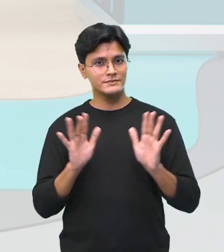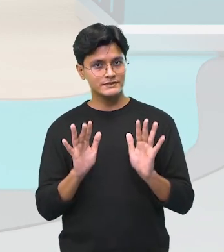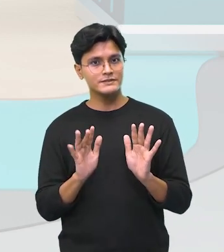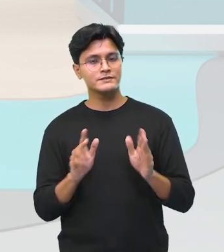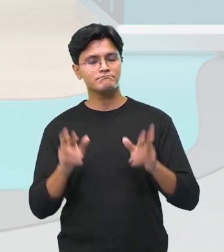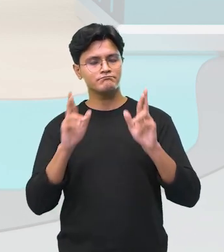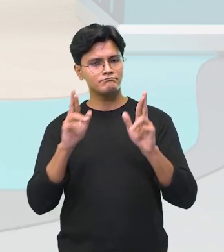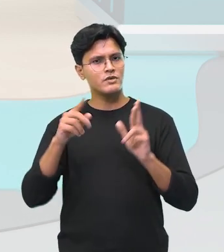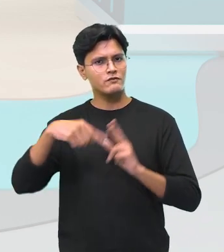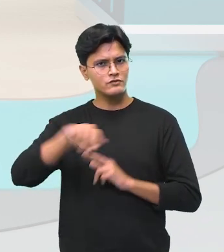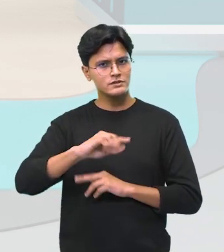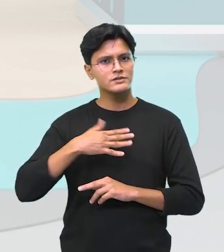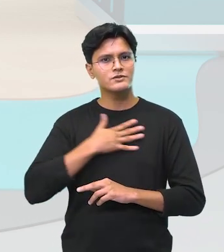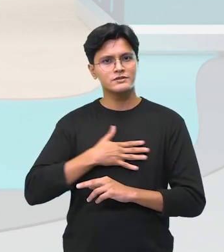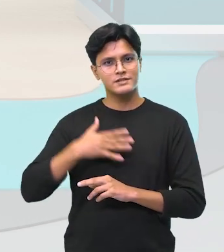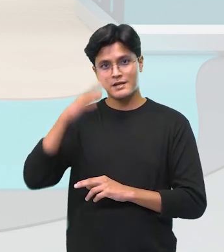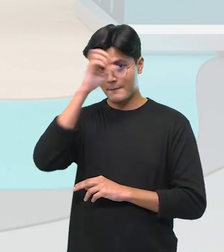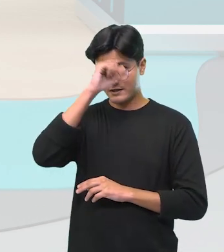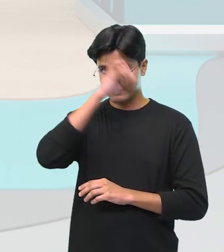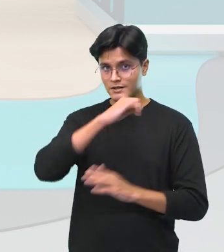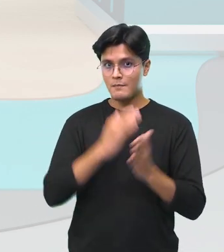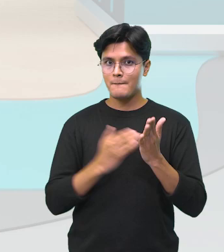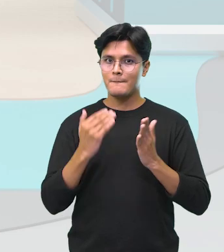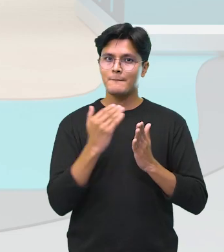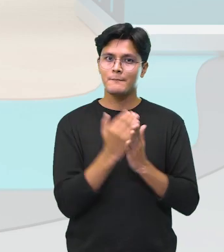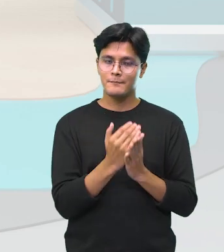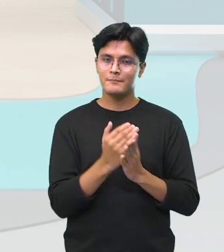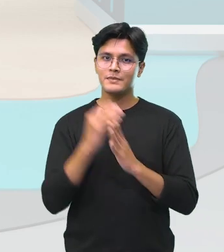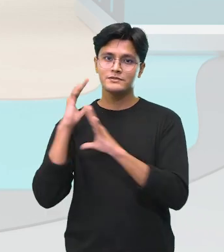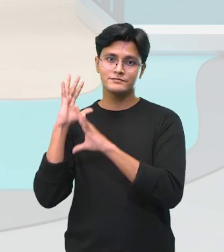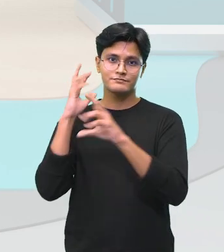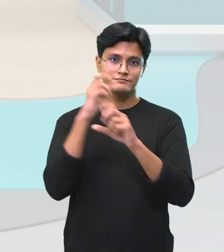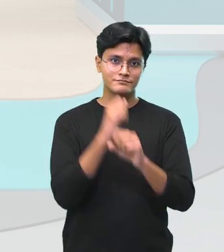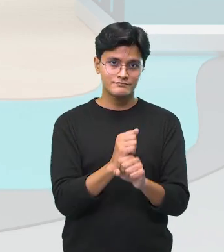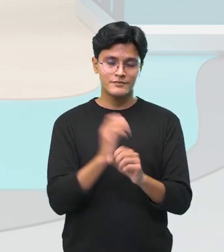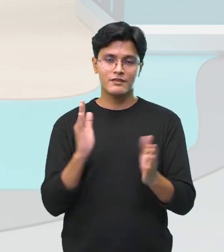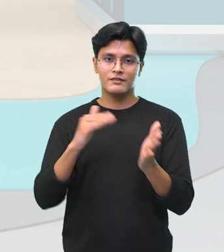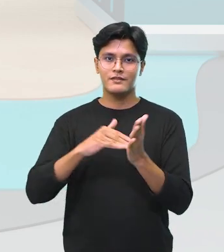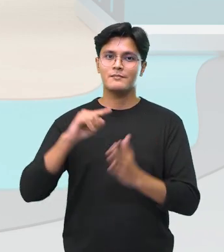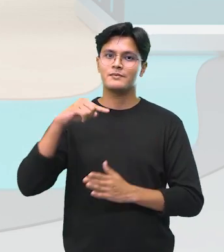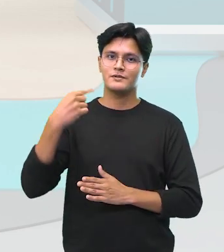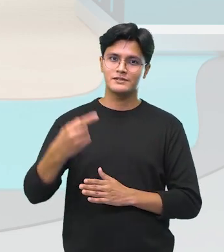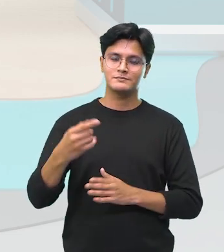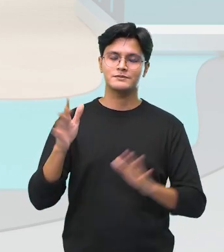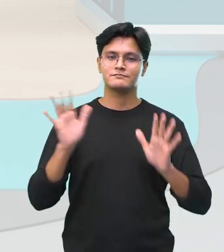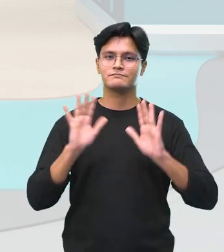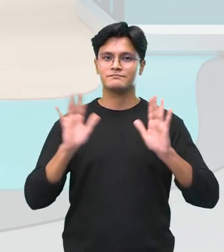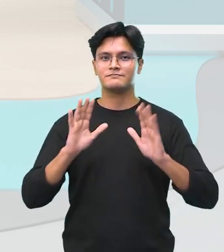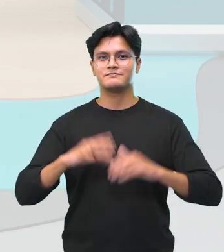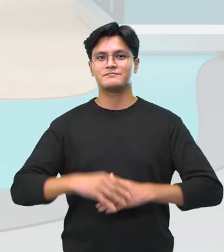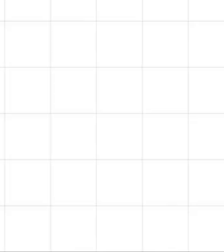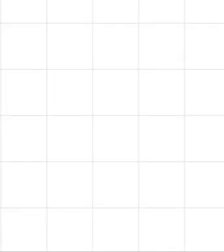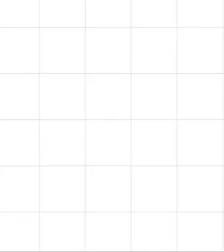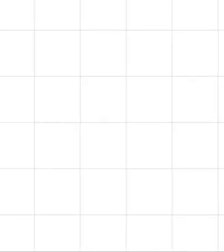que vocês tenham gostado, tenham aprendido um pouquinho mais aí com a nossa revisão e a gente volta numa próxima oportunidade. Tchau, tchau!